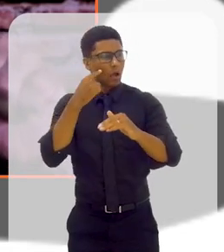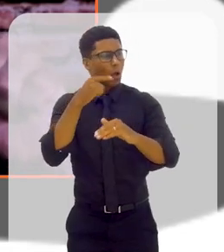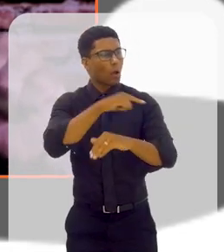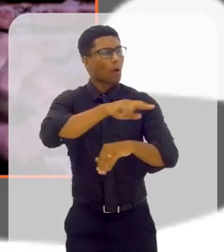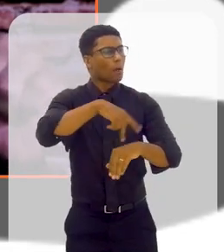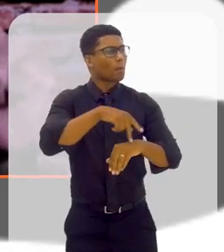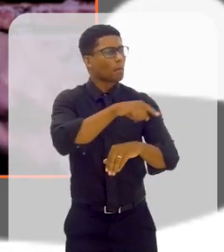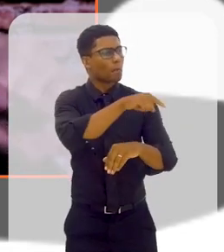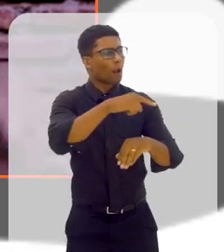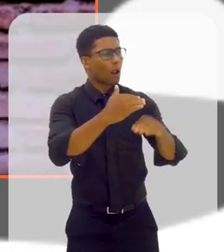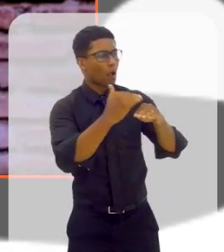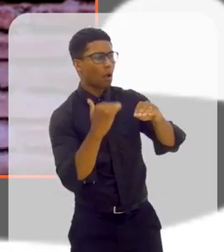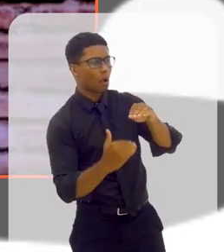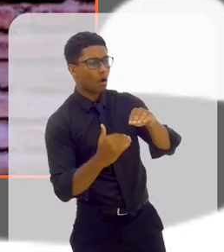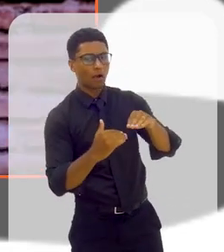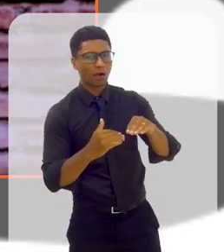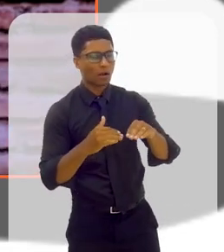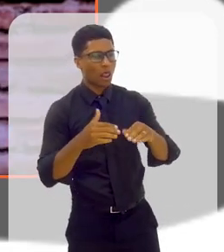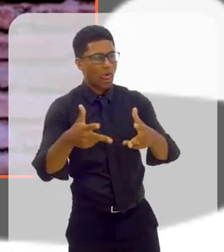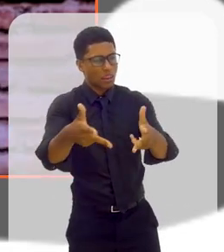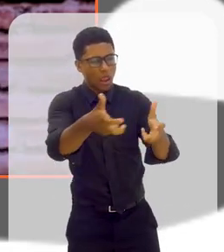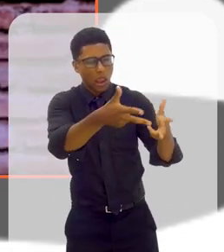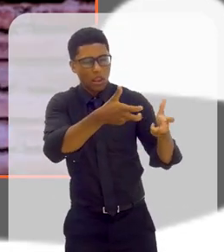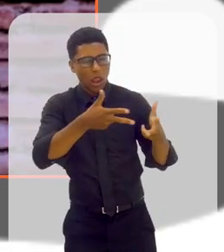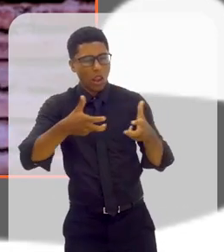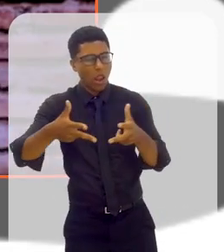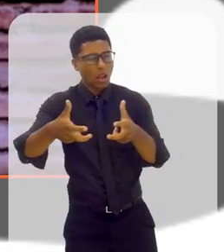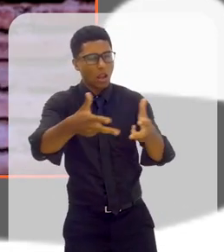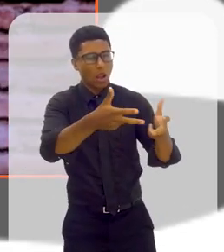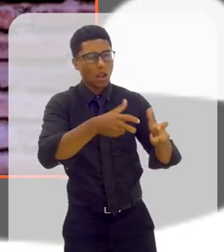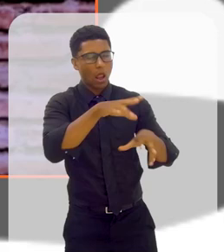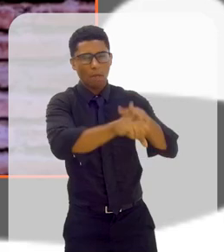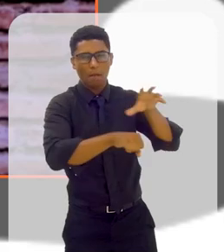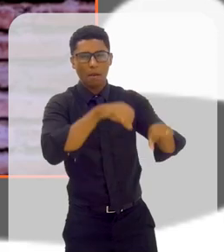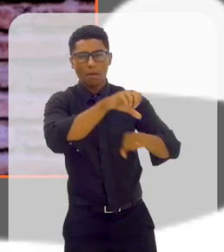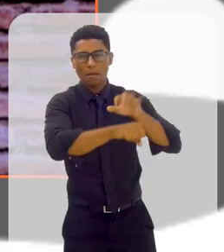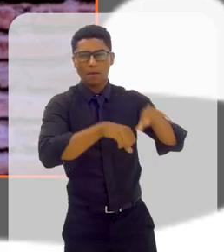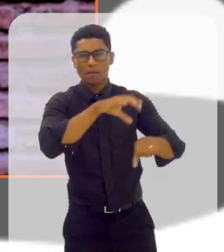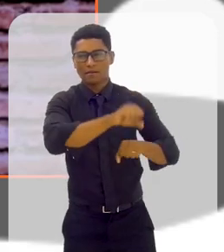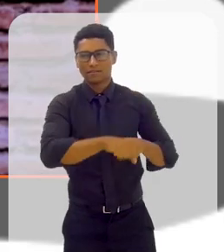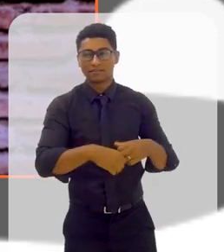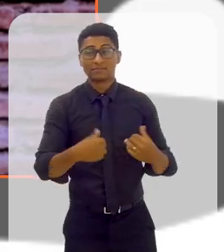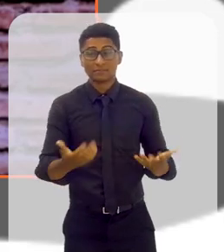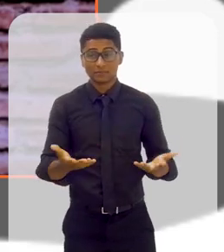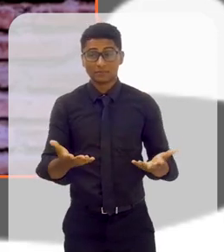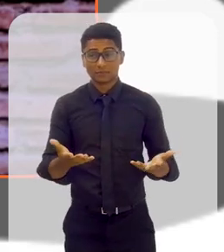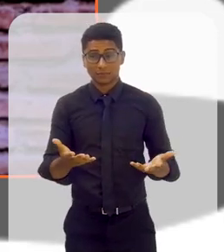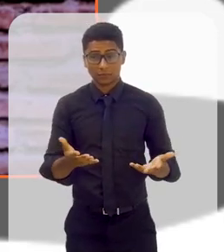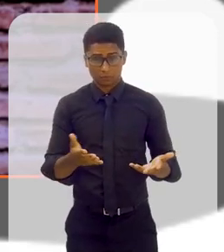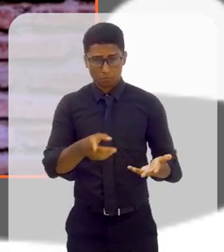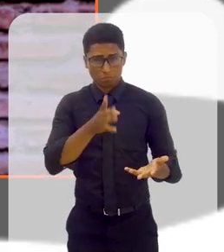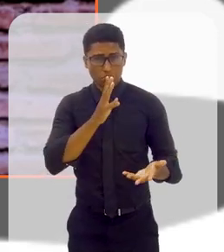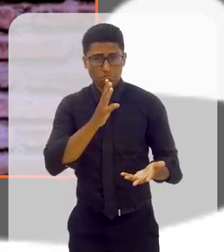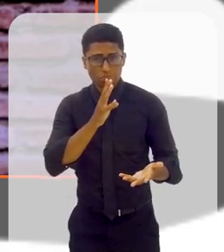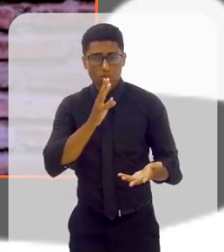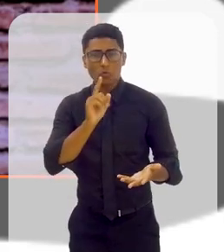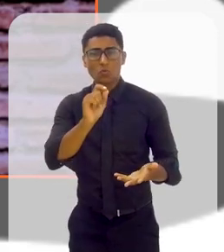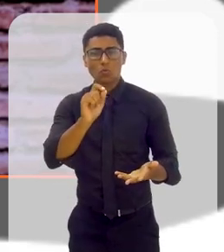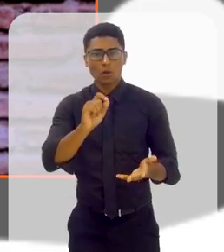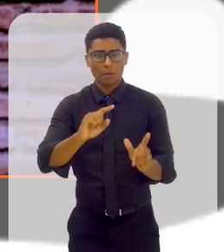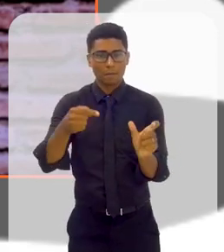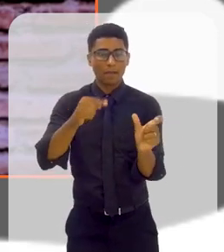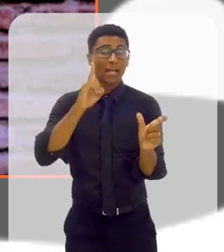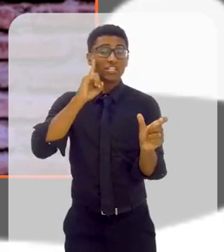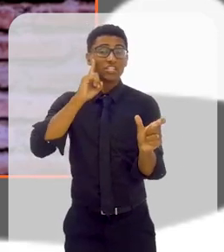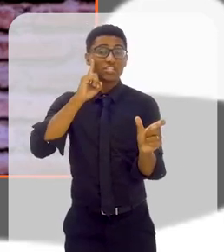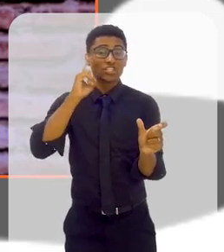são tão desenvolvidos. Então, existe um conceito chamado dia de sobrecarga da Terra. Você já ouviu falar? O